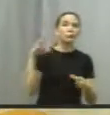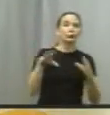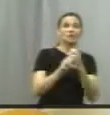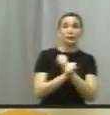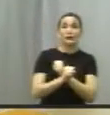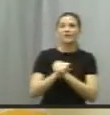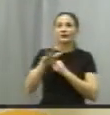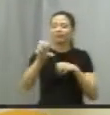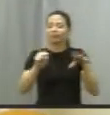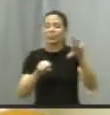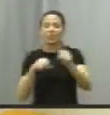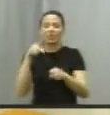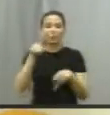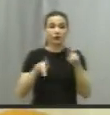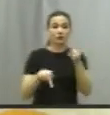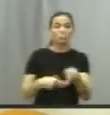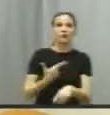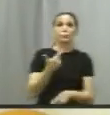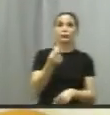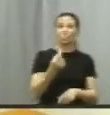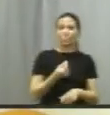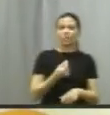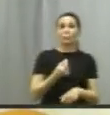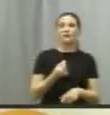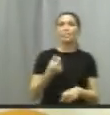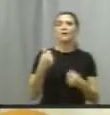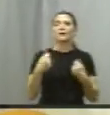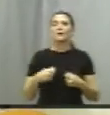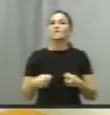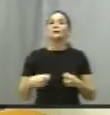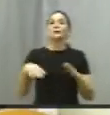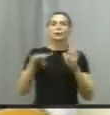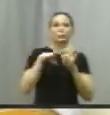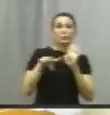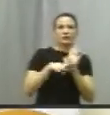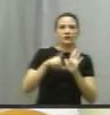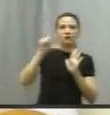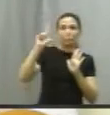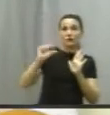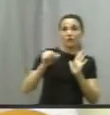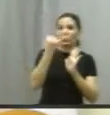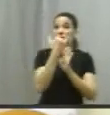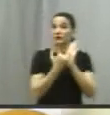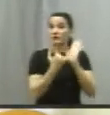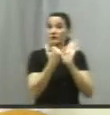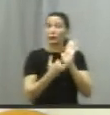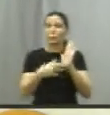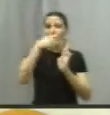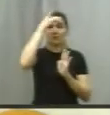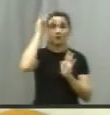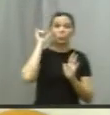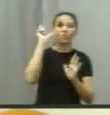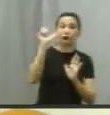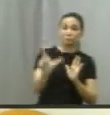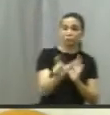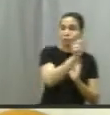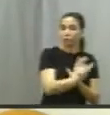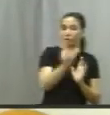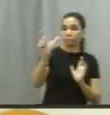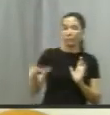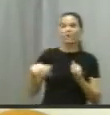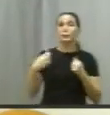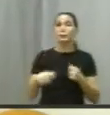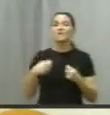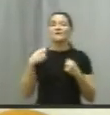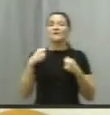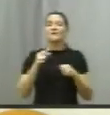cidadão. É o contrário. Você tem que adotar medidas que possam diminuir a carga tributária do seu cidadão. Isso é o que tem que fazer um